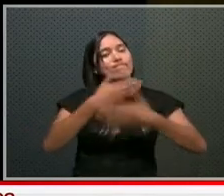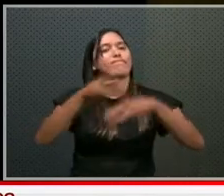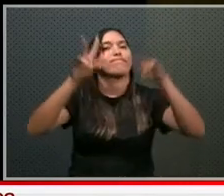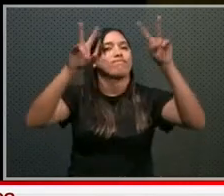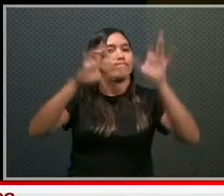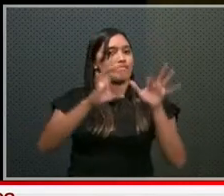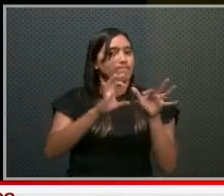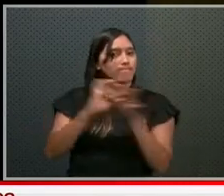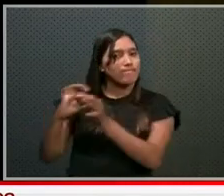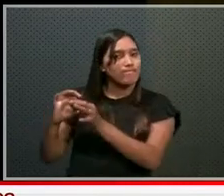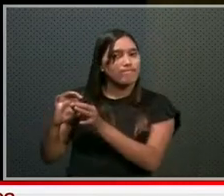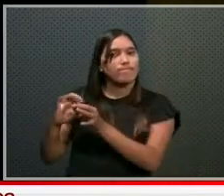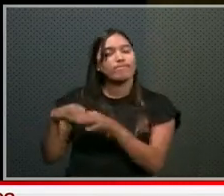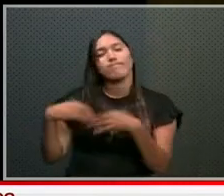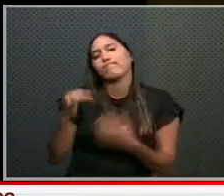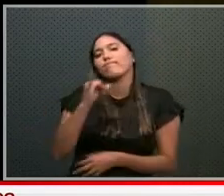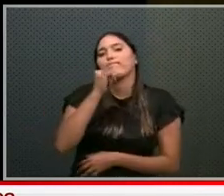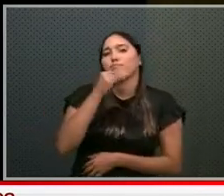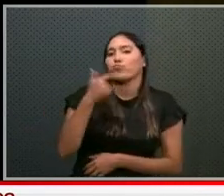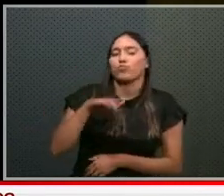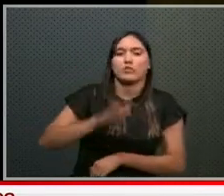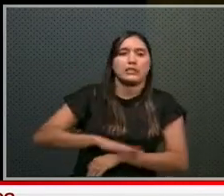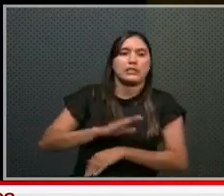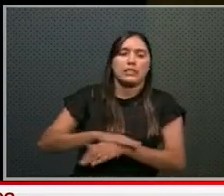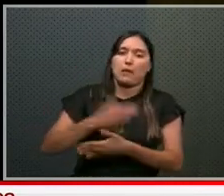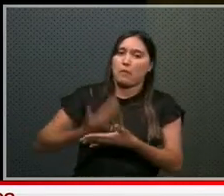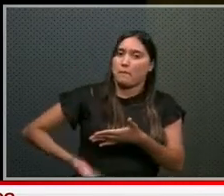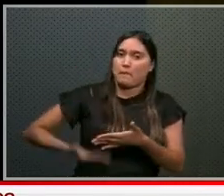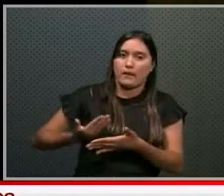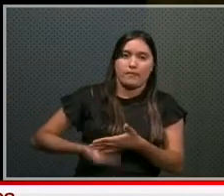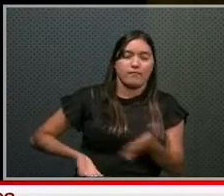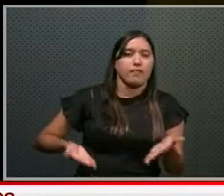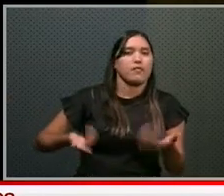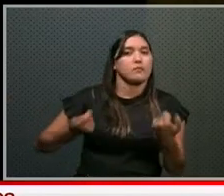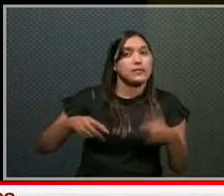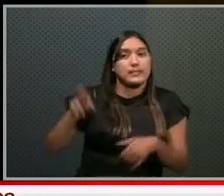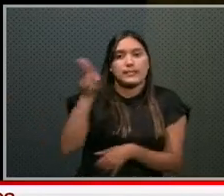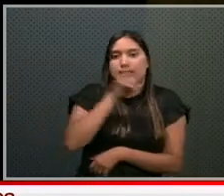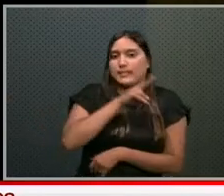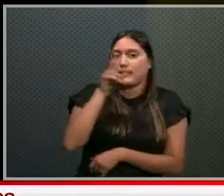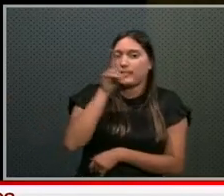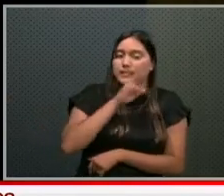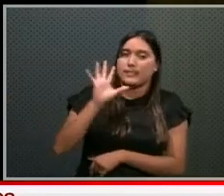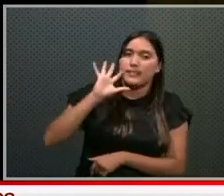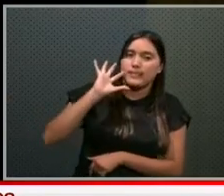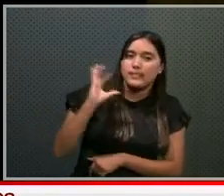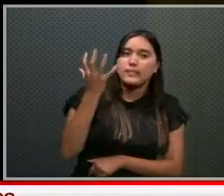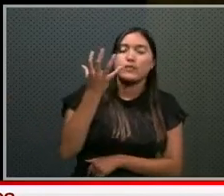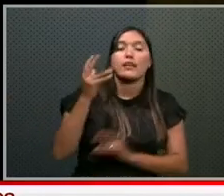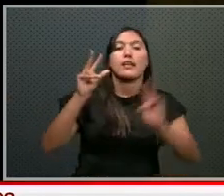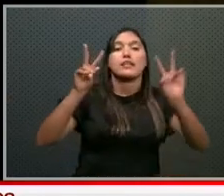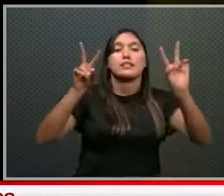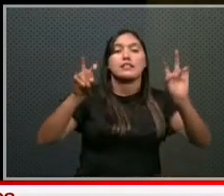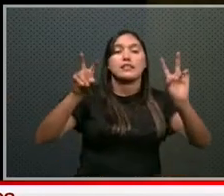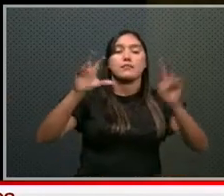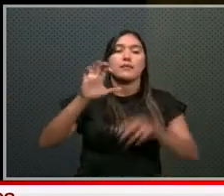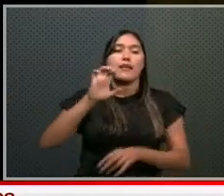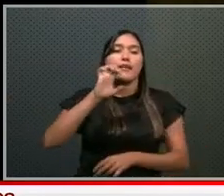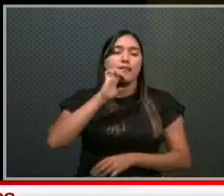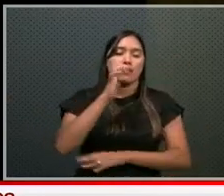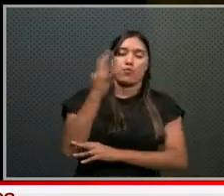e não teremos mais tempo a perder Presidente Xavier questões éticas e ambientais portanto